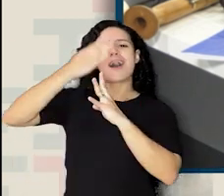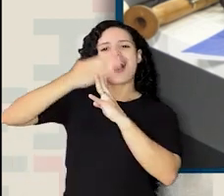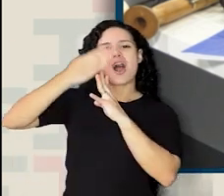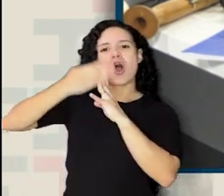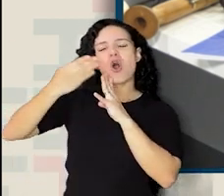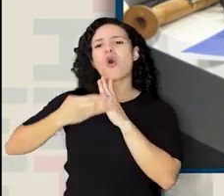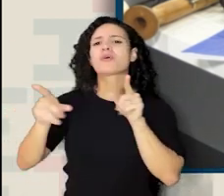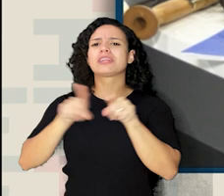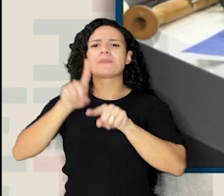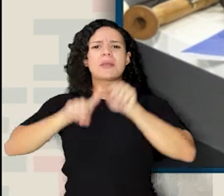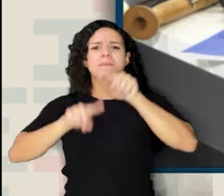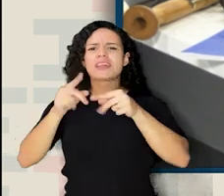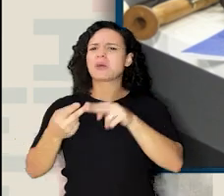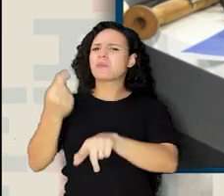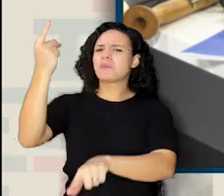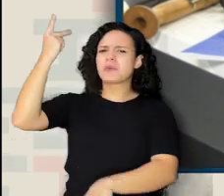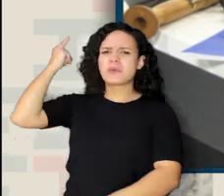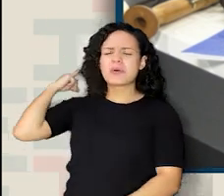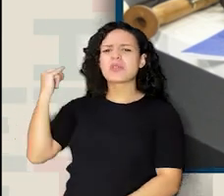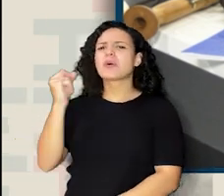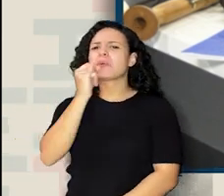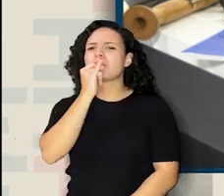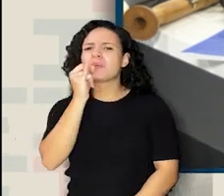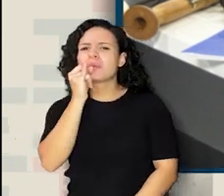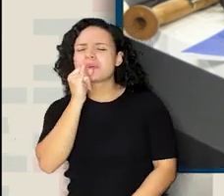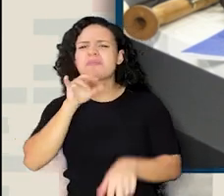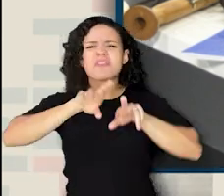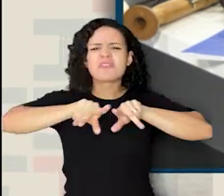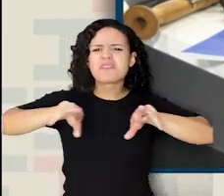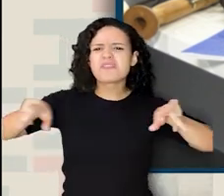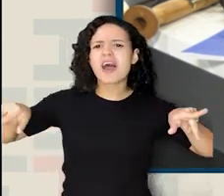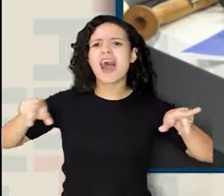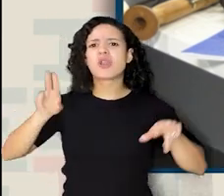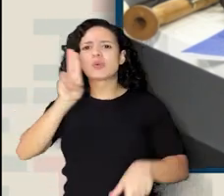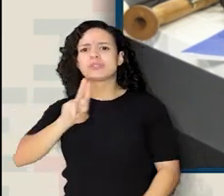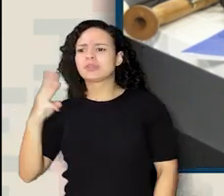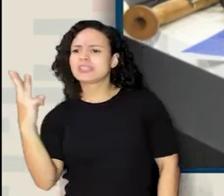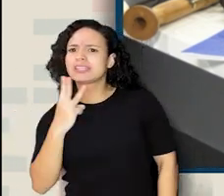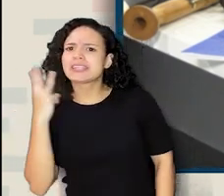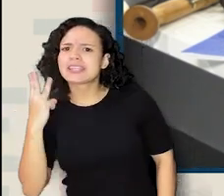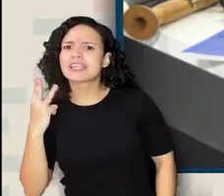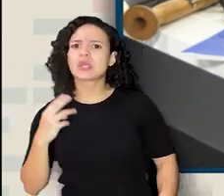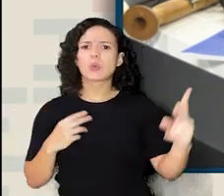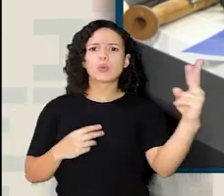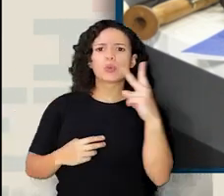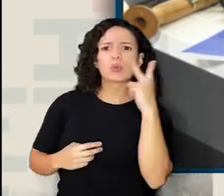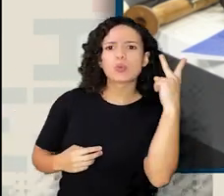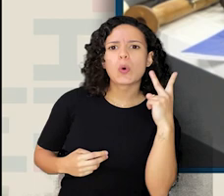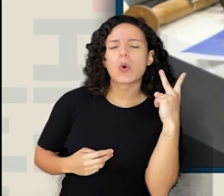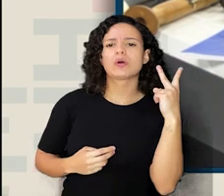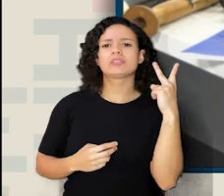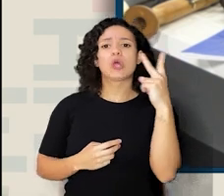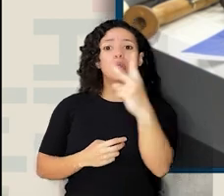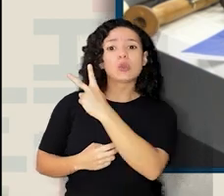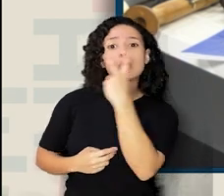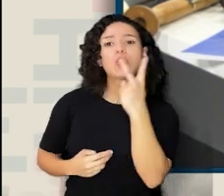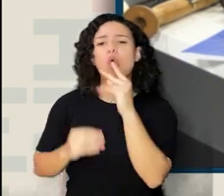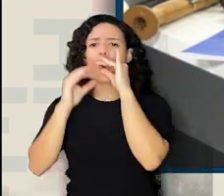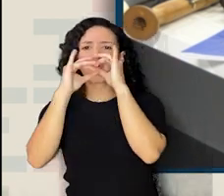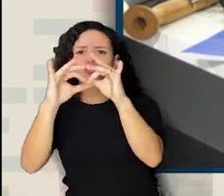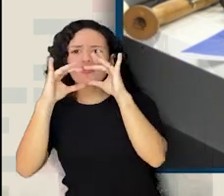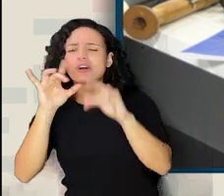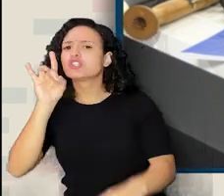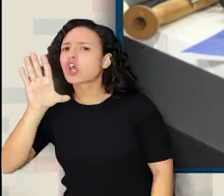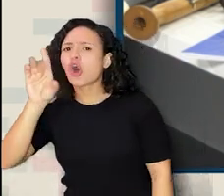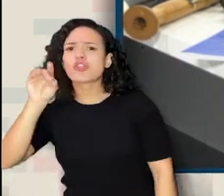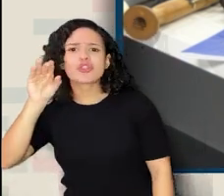orquestra barroca, com outros instrumentos de época, como o cravo, como a viola da gamba, fazendo trios, fazendo duos